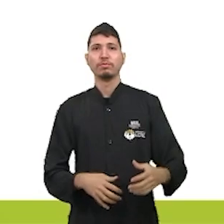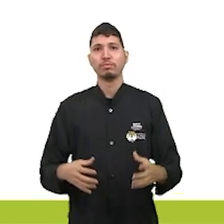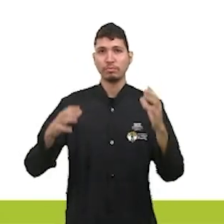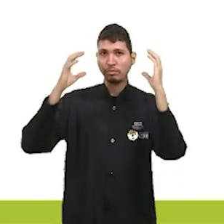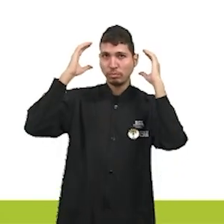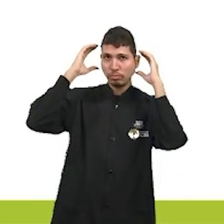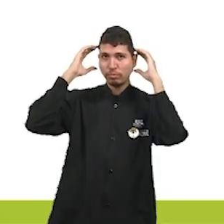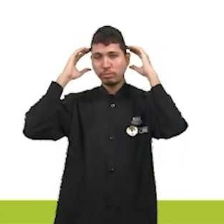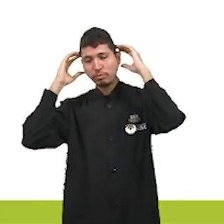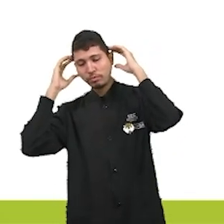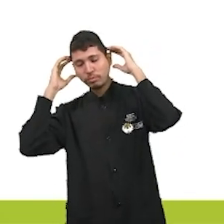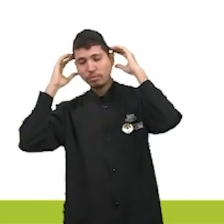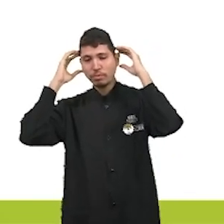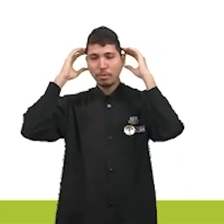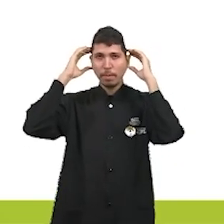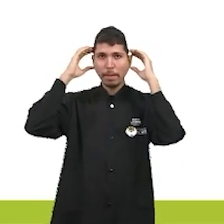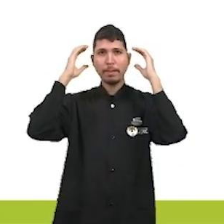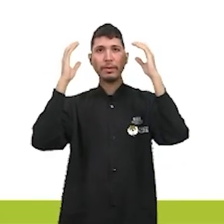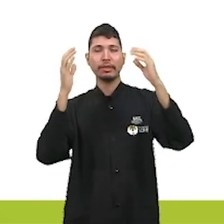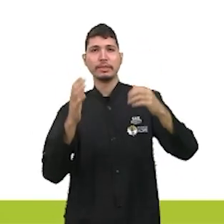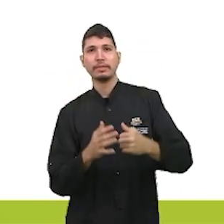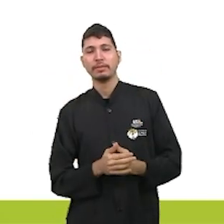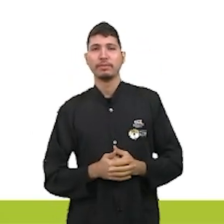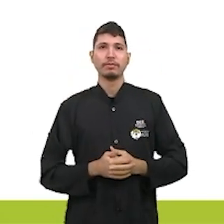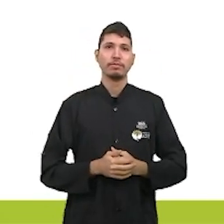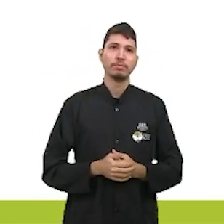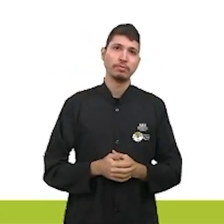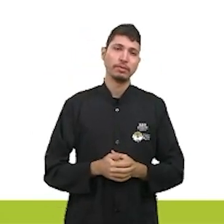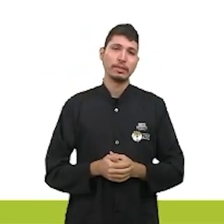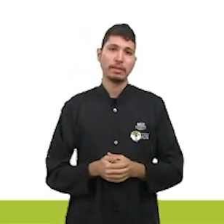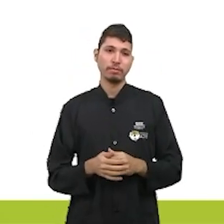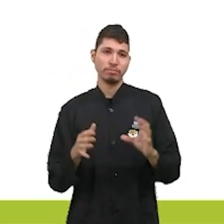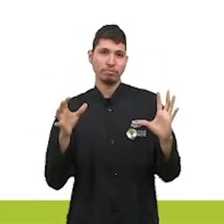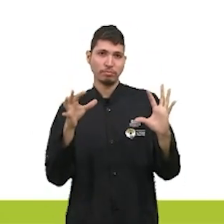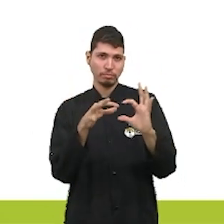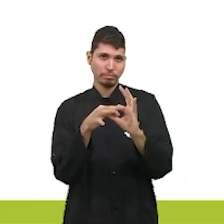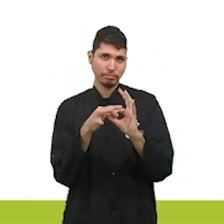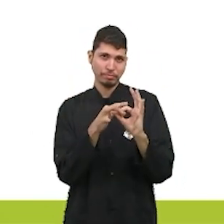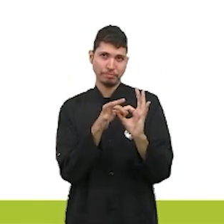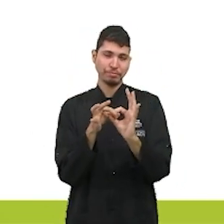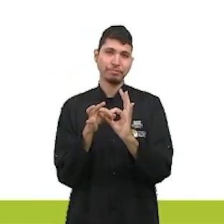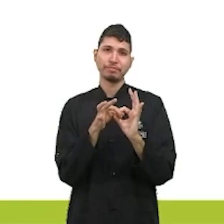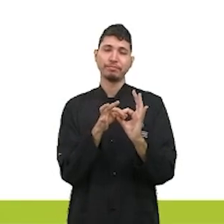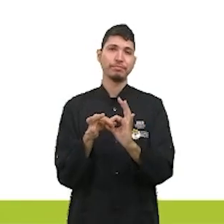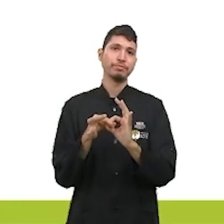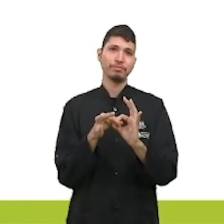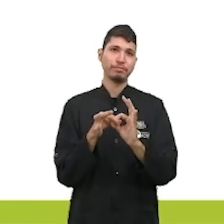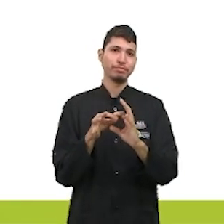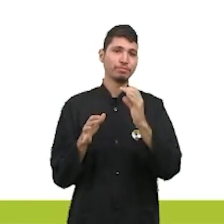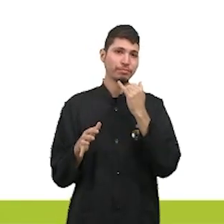bem mais para o cotidiano de vocês esse conceito aí de circuito, né? Tudo que eu coloco em